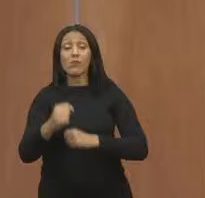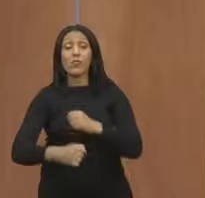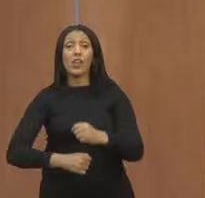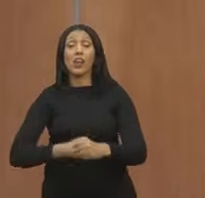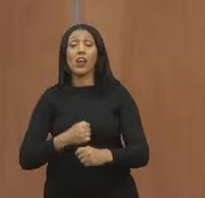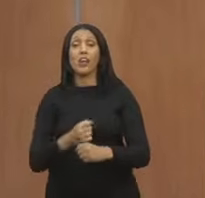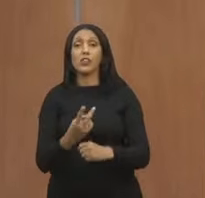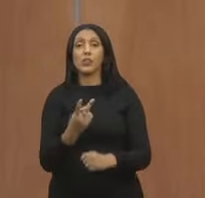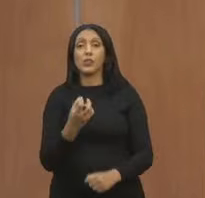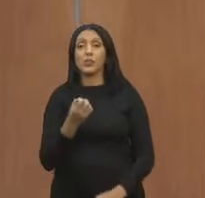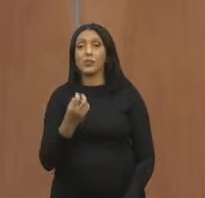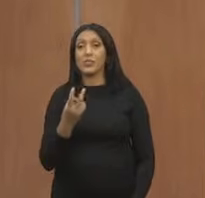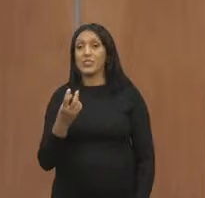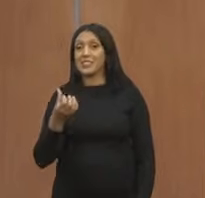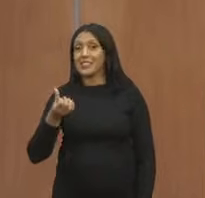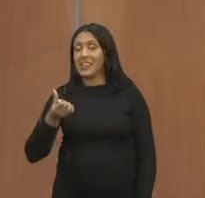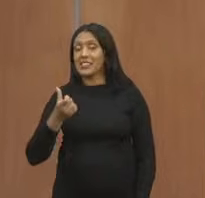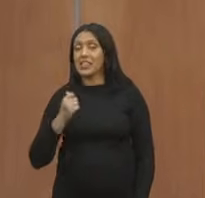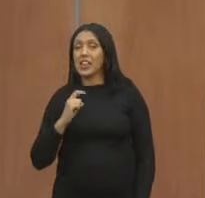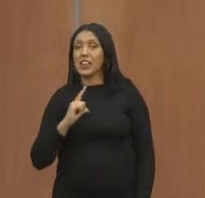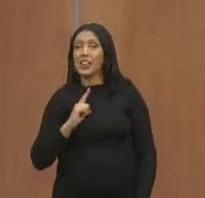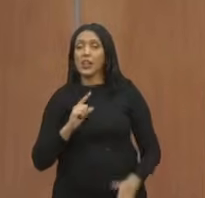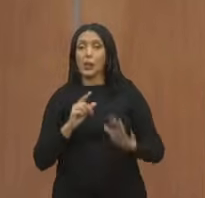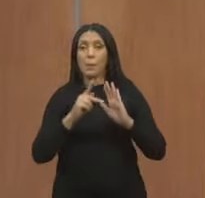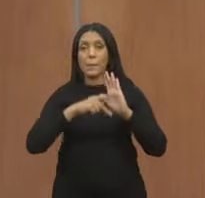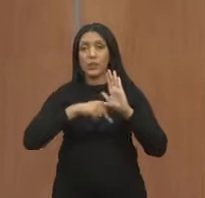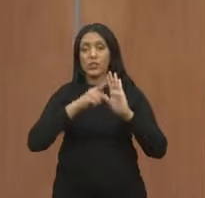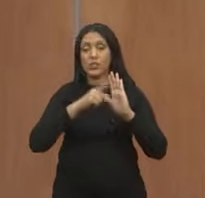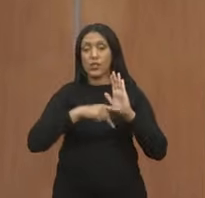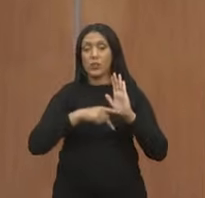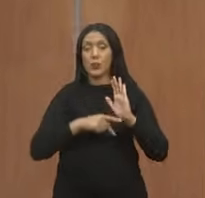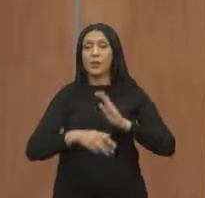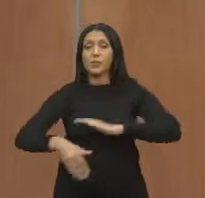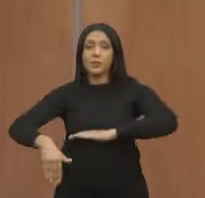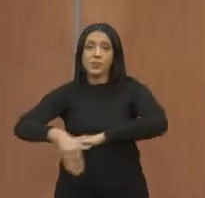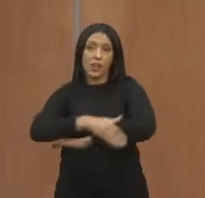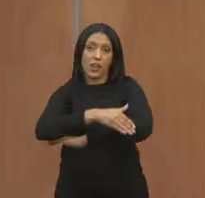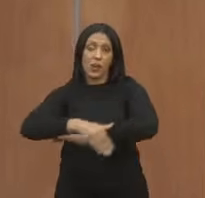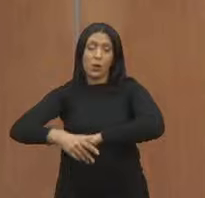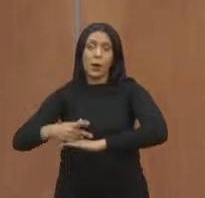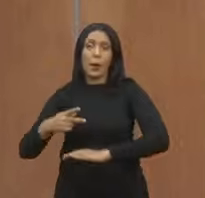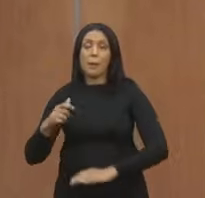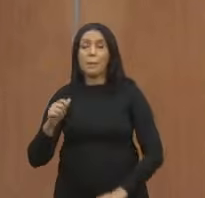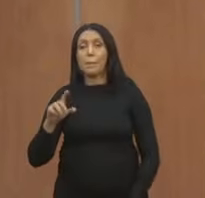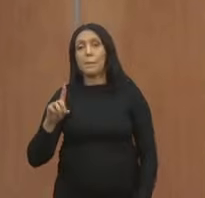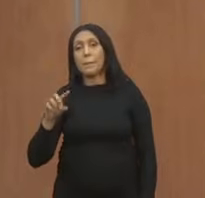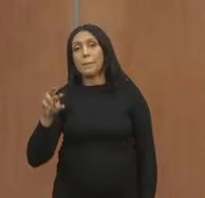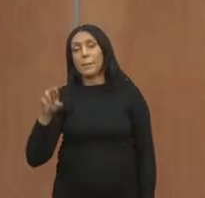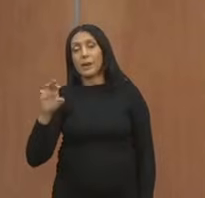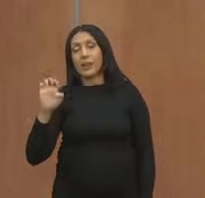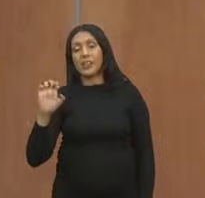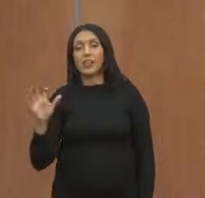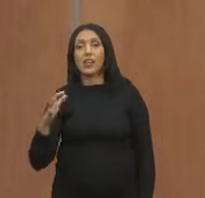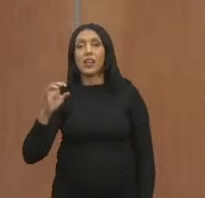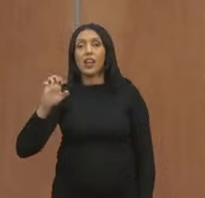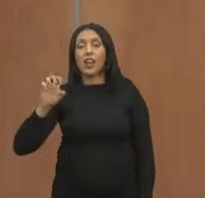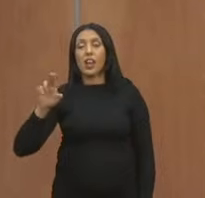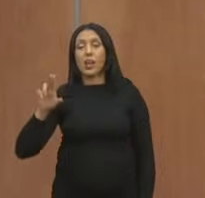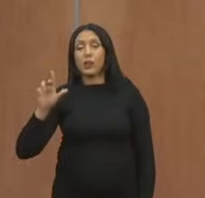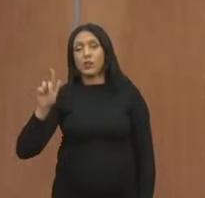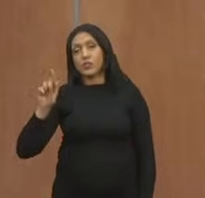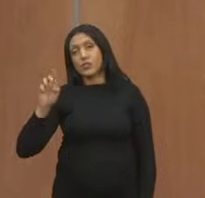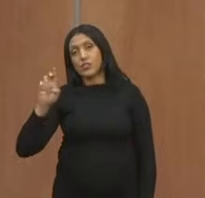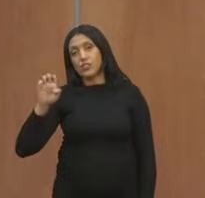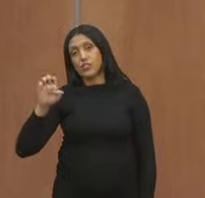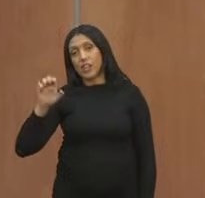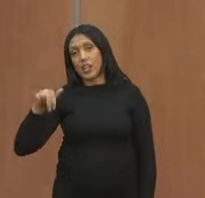toda a reconstrução da rua Padre Eugênio, que é uma rua muito importante para a cidade, a duplicação da Malik Acid,